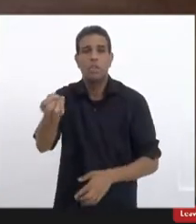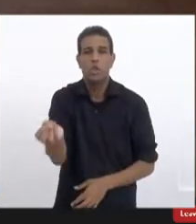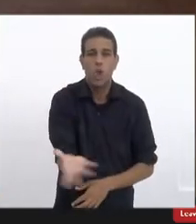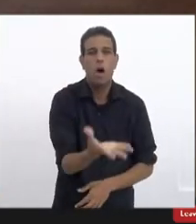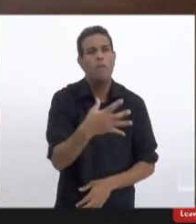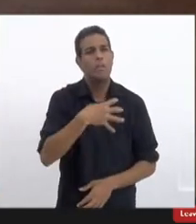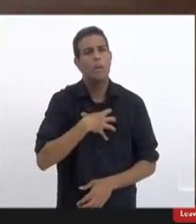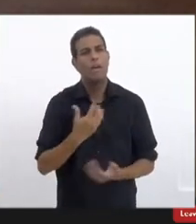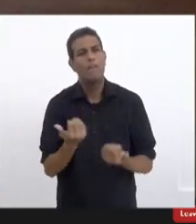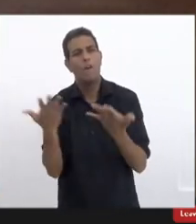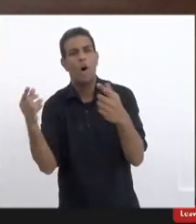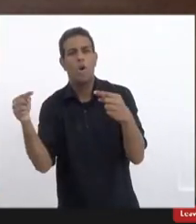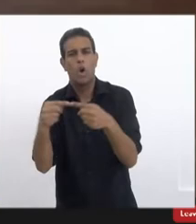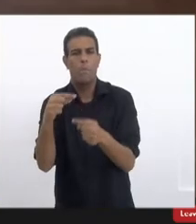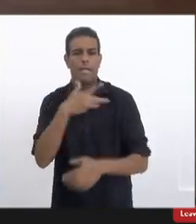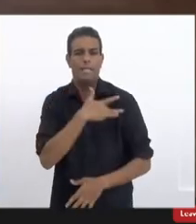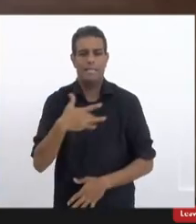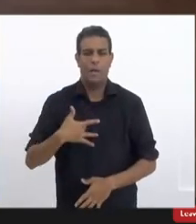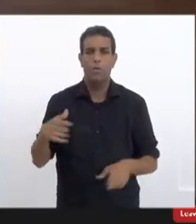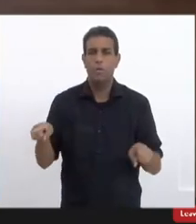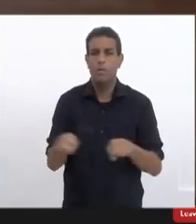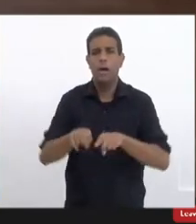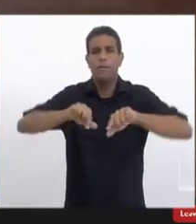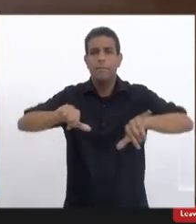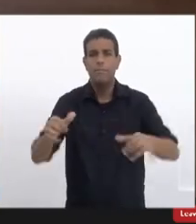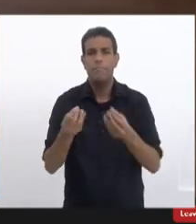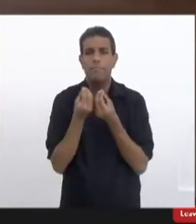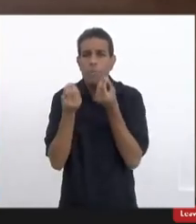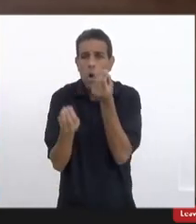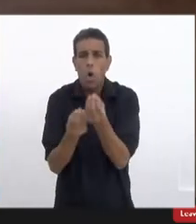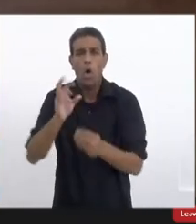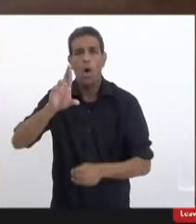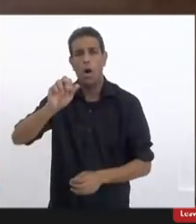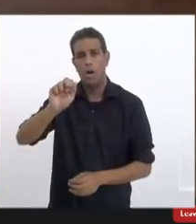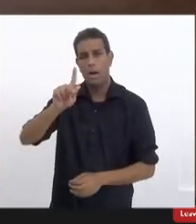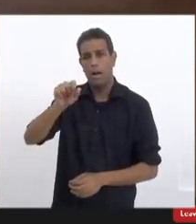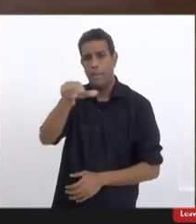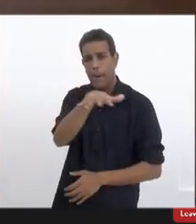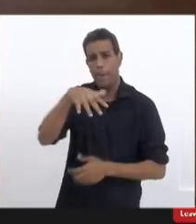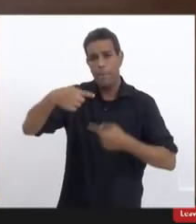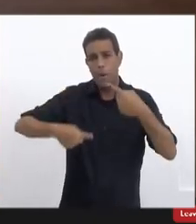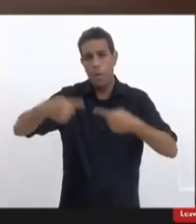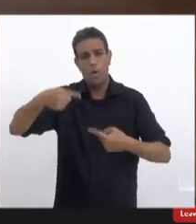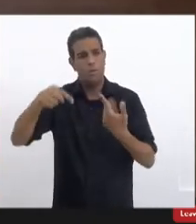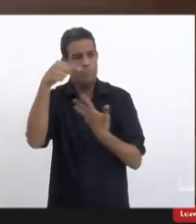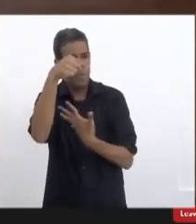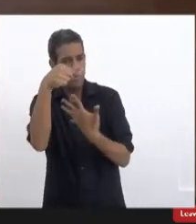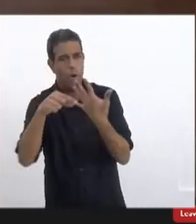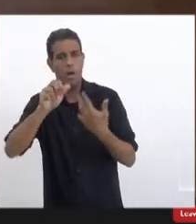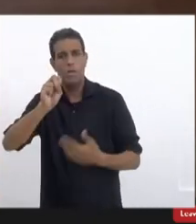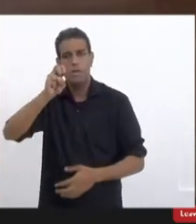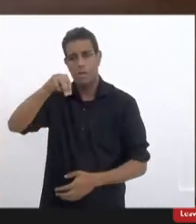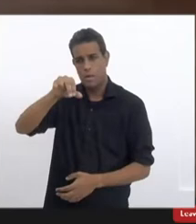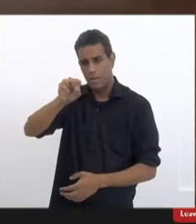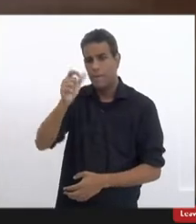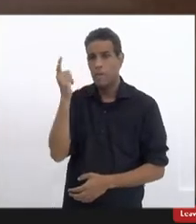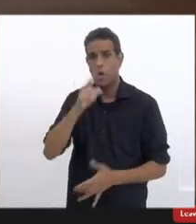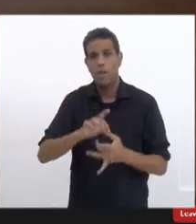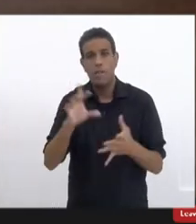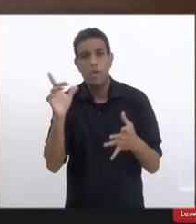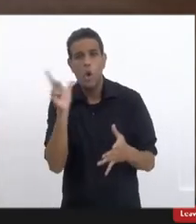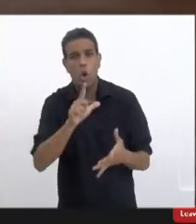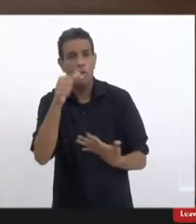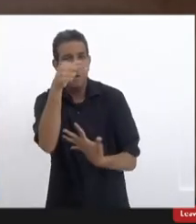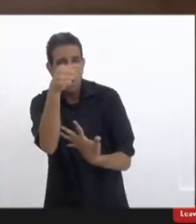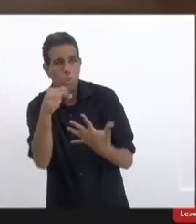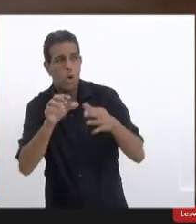equipamentos, fora dos equipamentos de saúde, se a gente não investe na RAPS, porque a própria política, a própria Anvisa, né, que autoriza o funcionamento